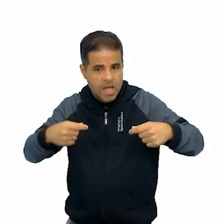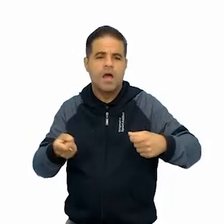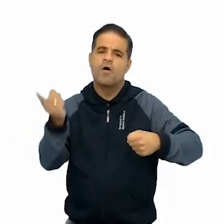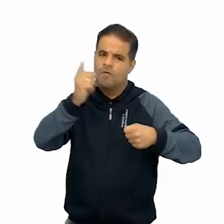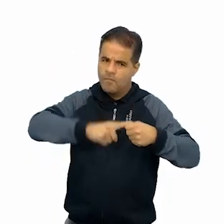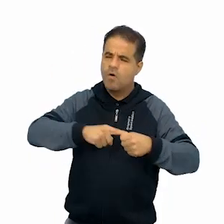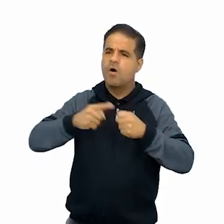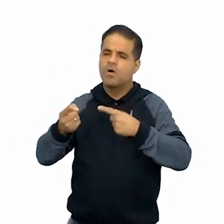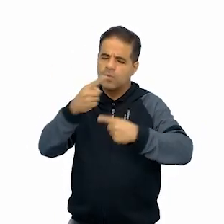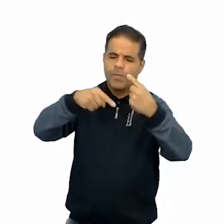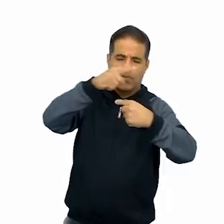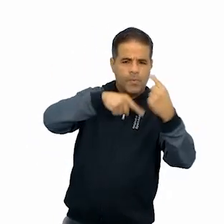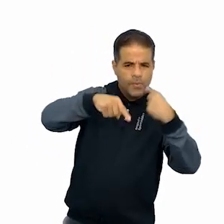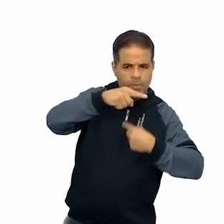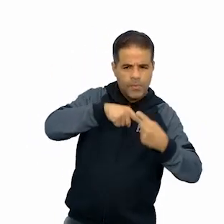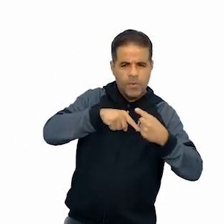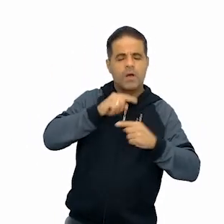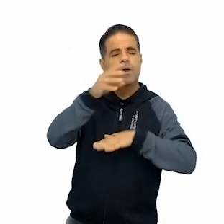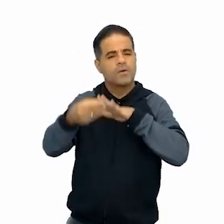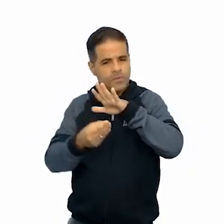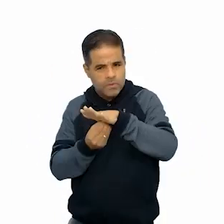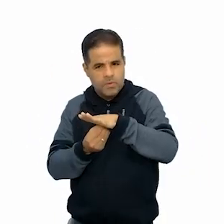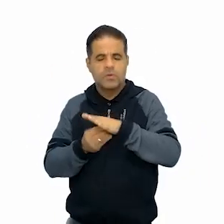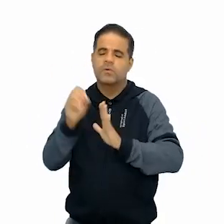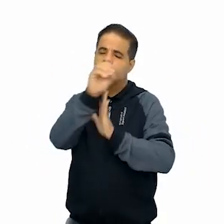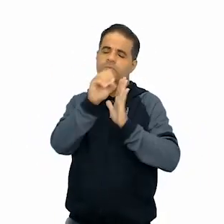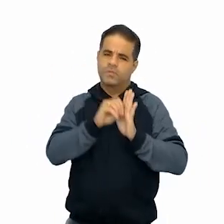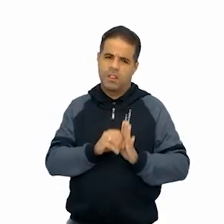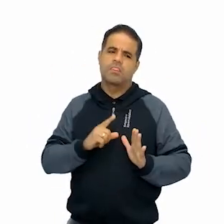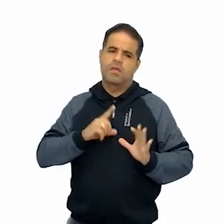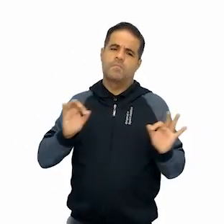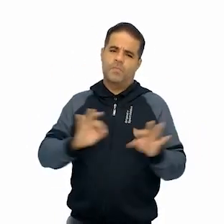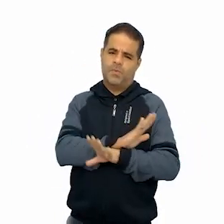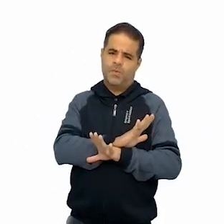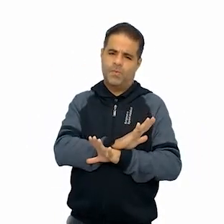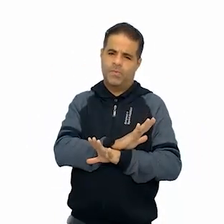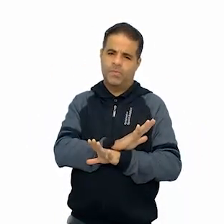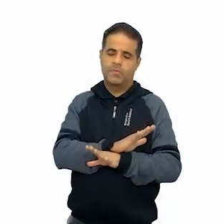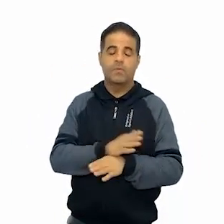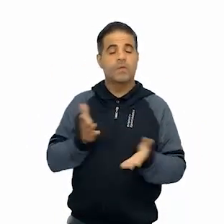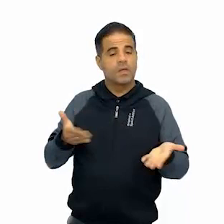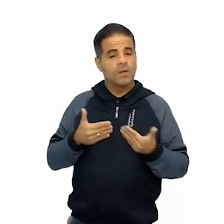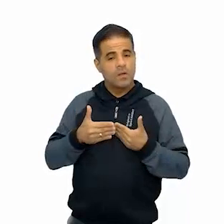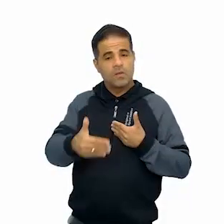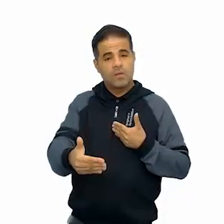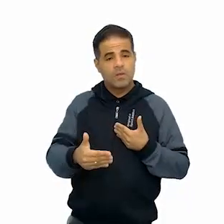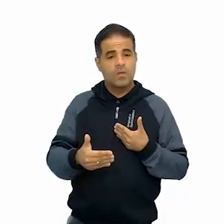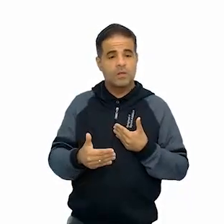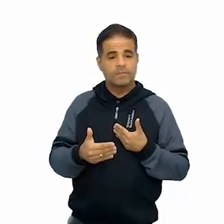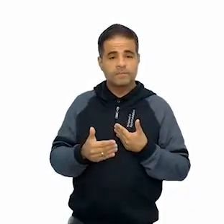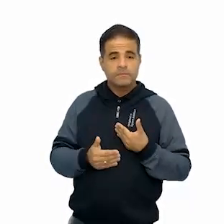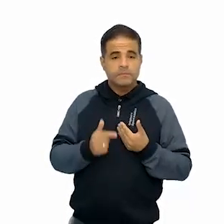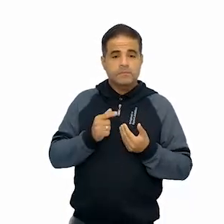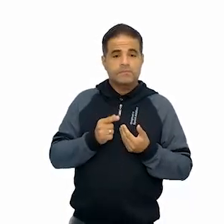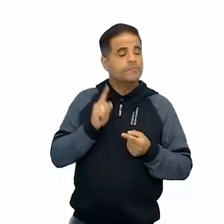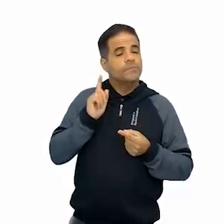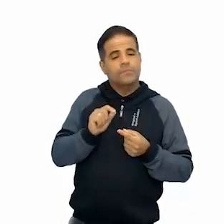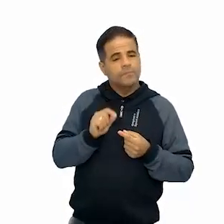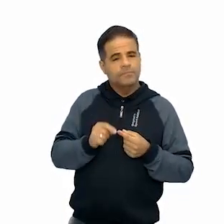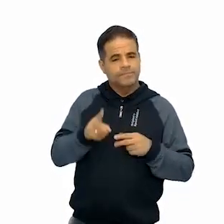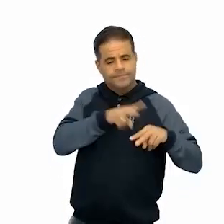essa nossa conversa lá no repositório do Centro de Mídias. E para terminarmos esse nosso encontro,